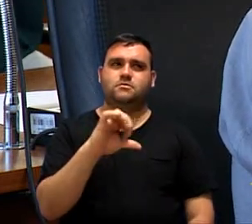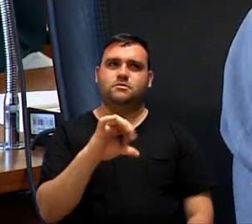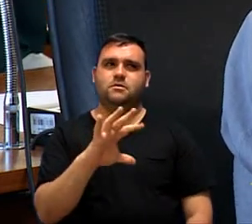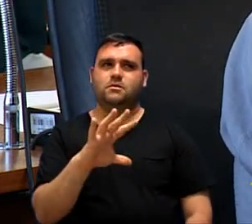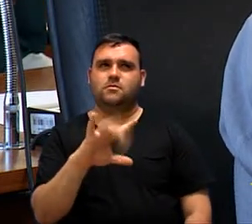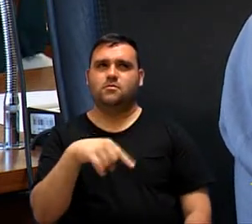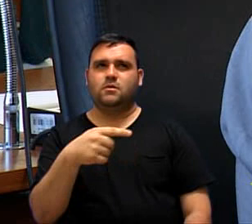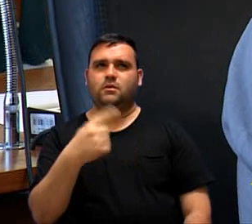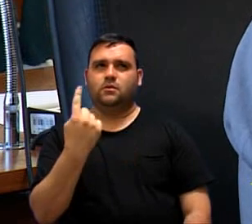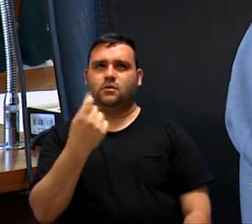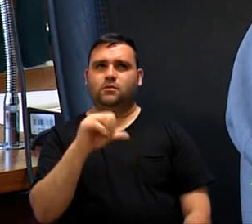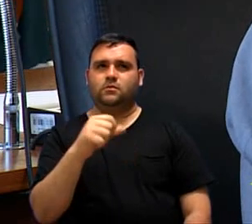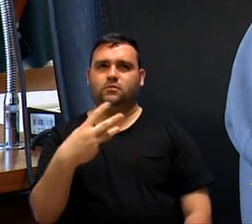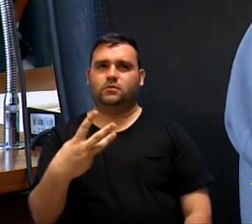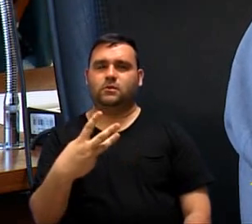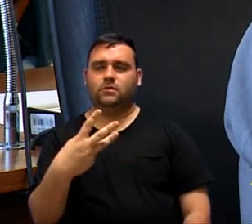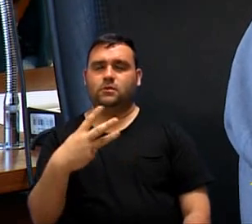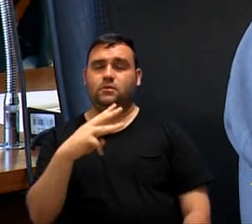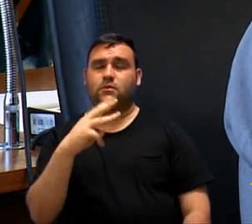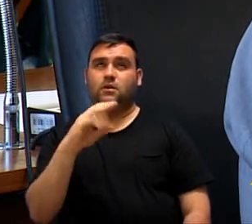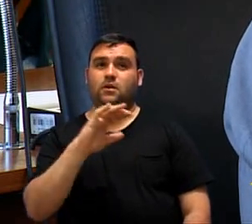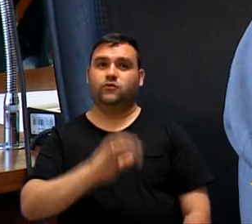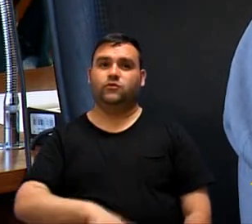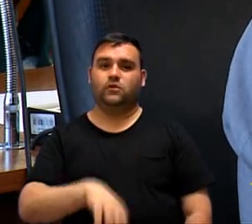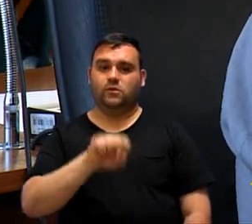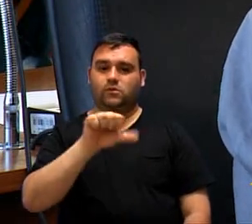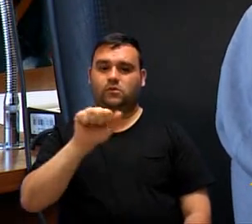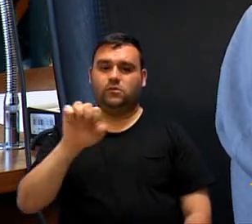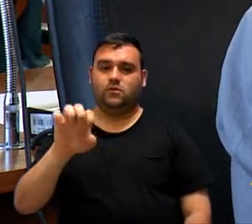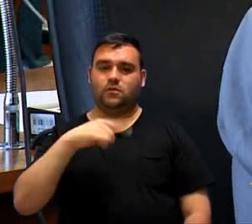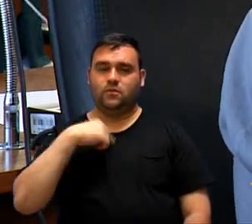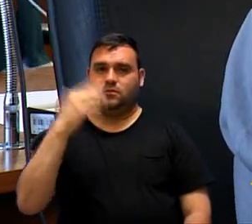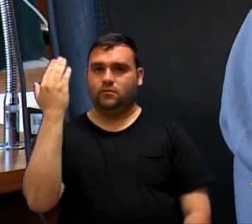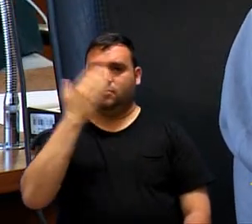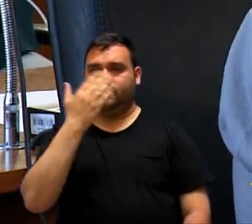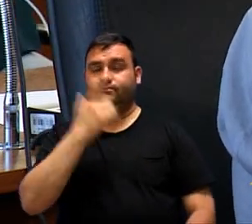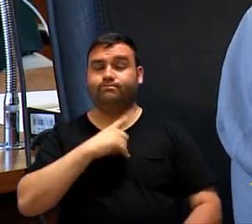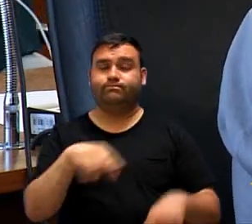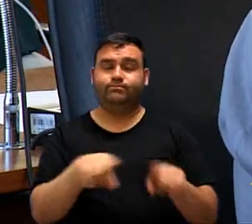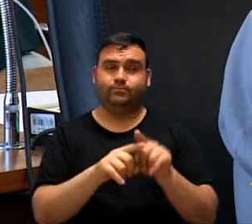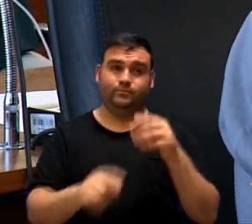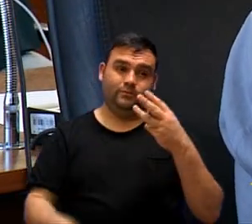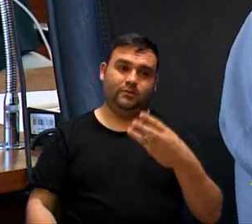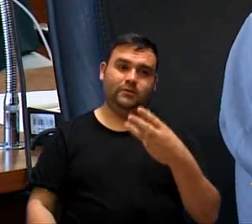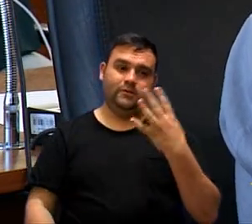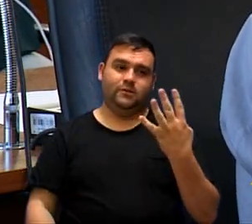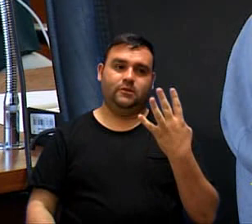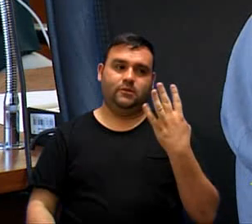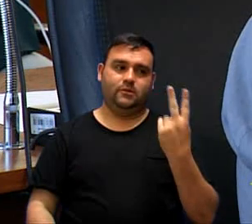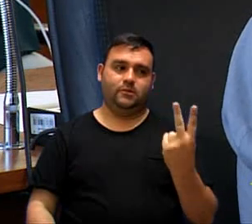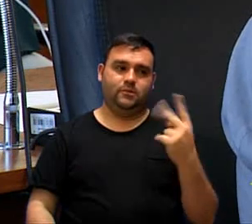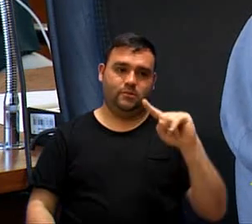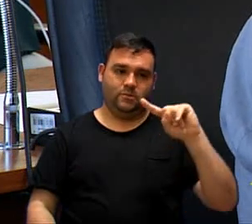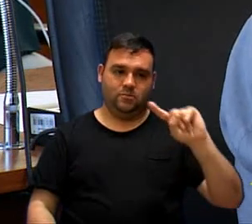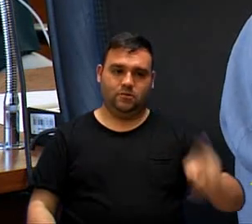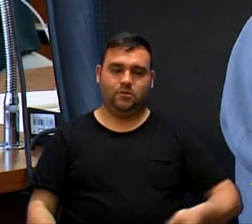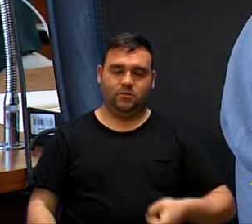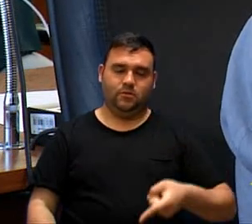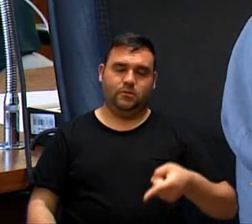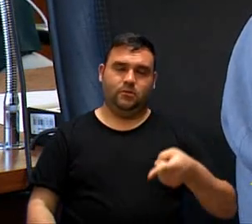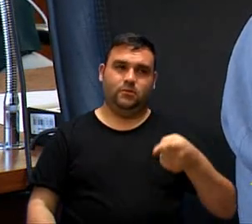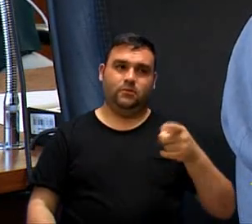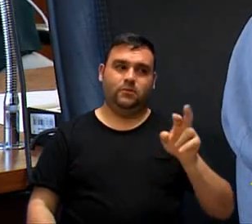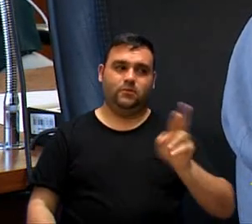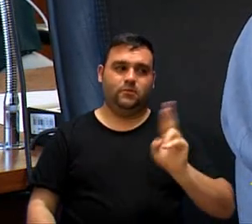49 mais 193 e ainda tirei do SAI, agora que estou vendo. Daria 342 milhões